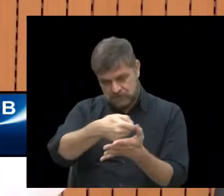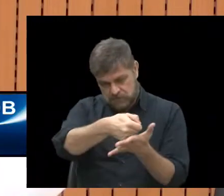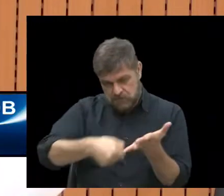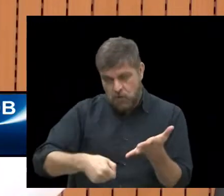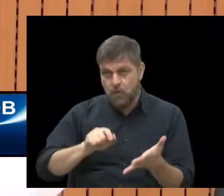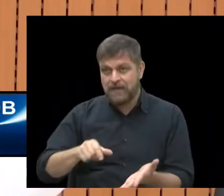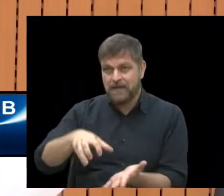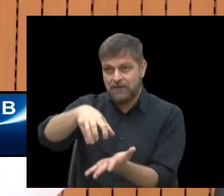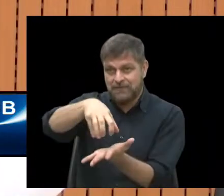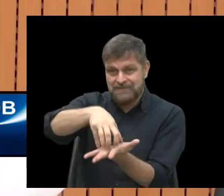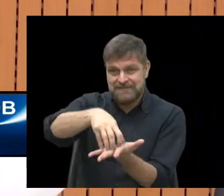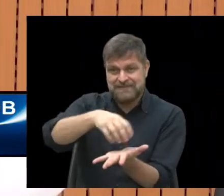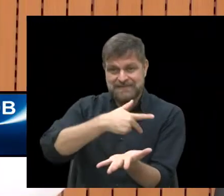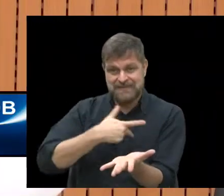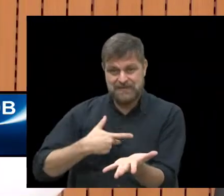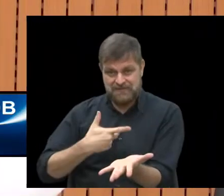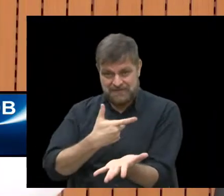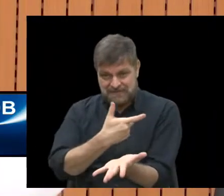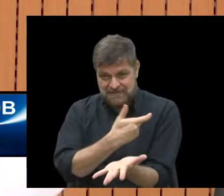22/19, processo